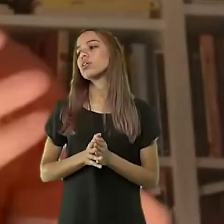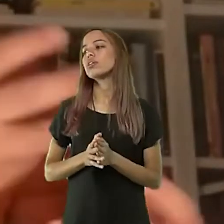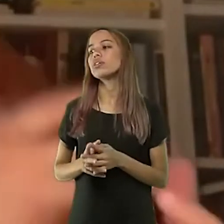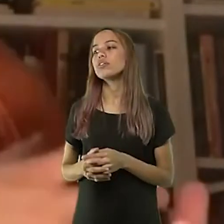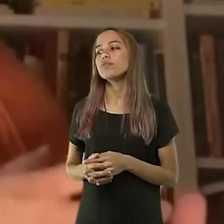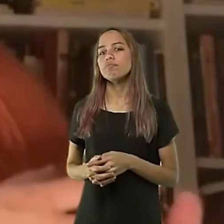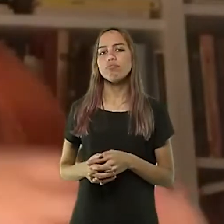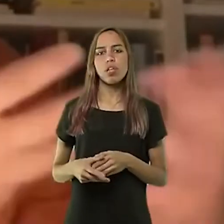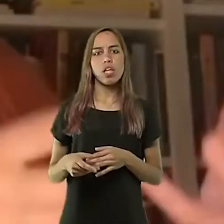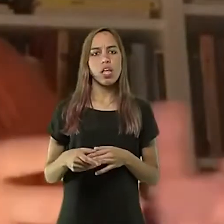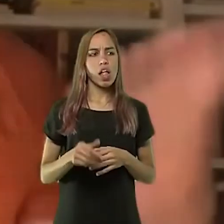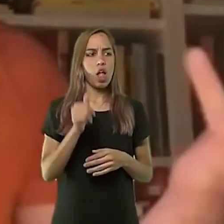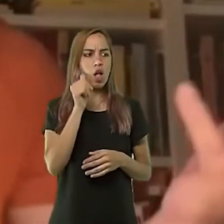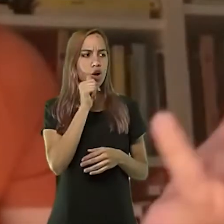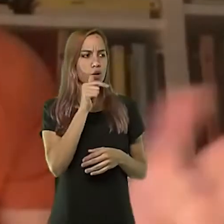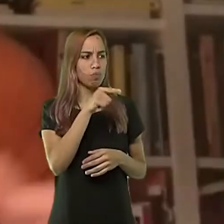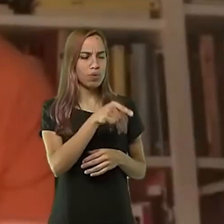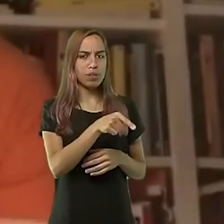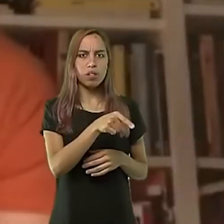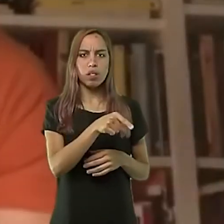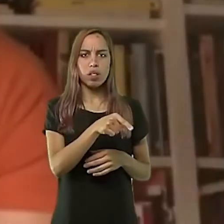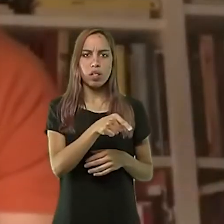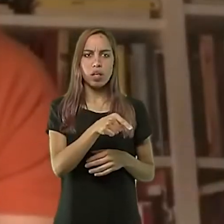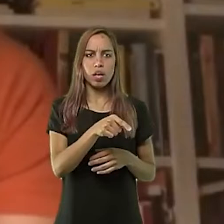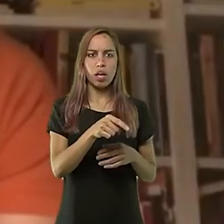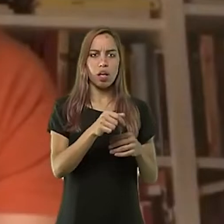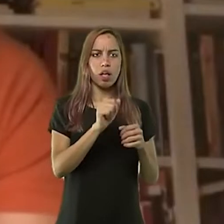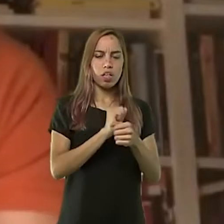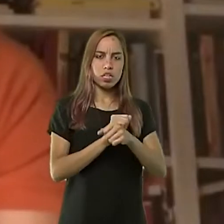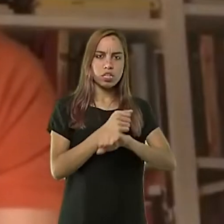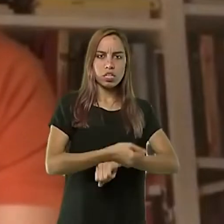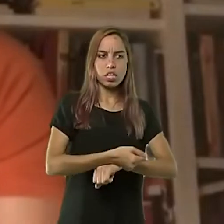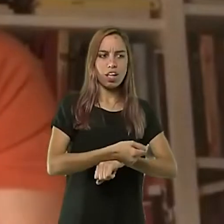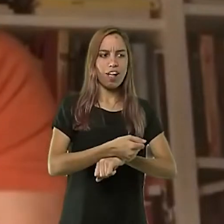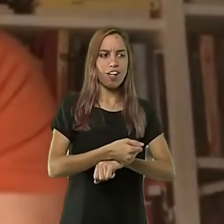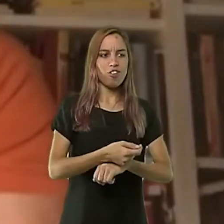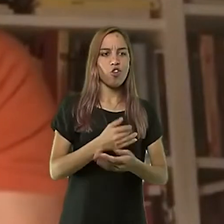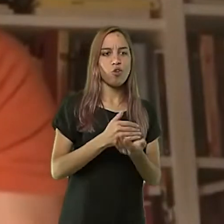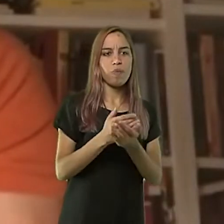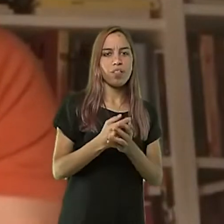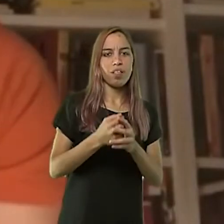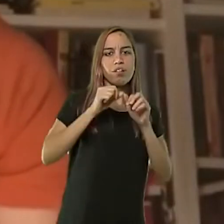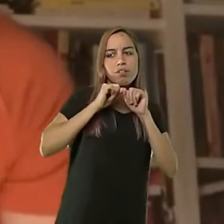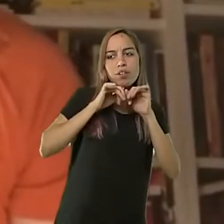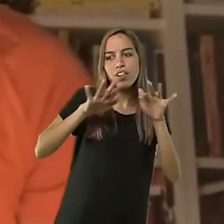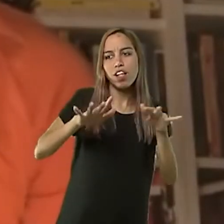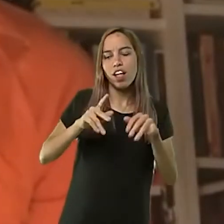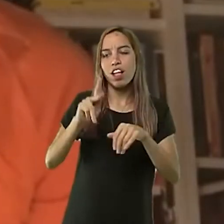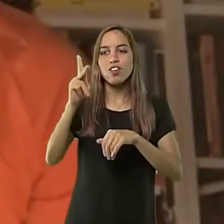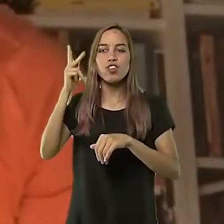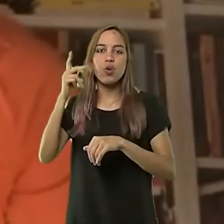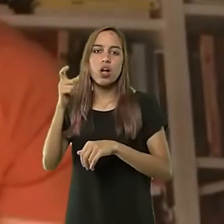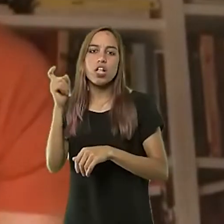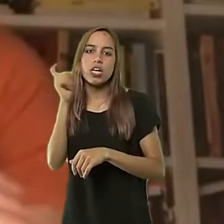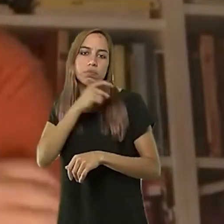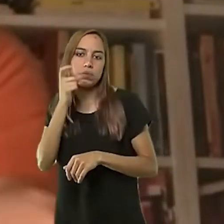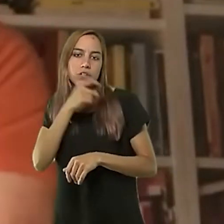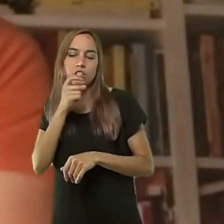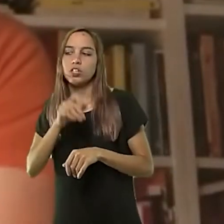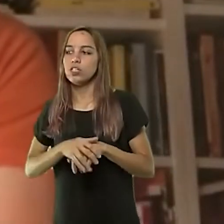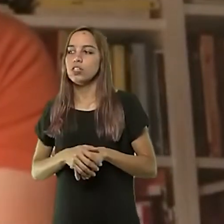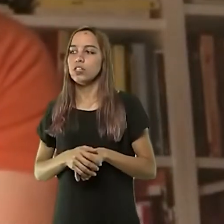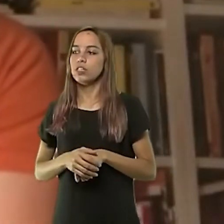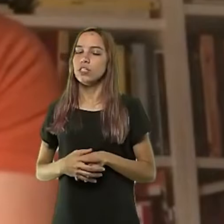inventar histórias sobre a patroa, que na realidade era a boneca, o Kokoschka acreditava que era a